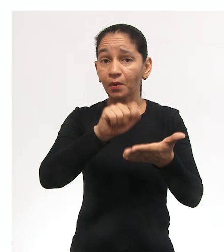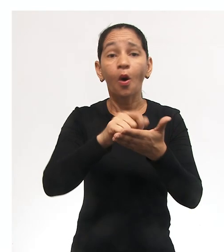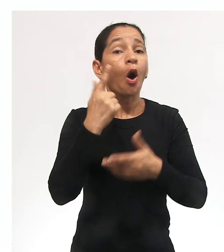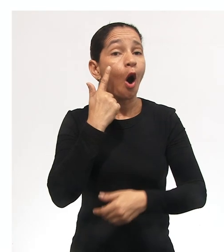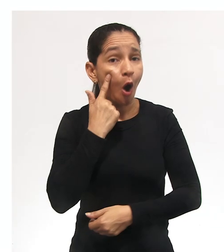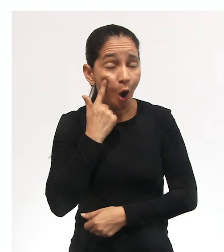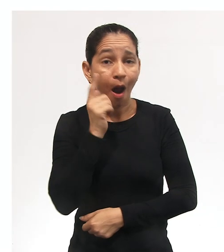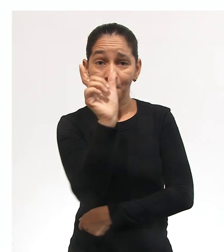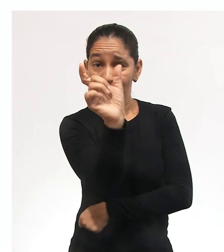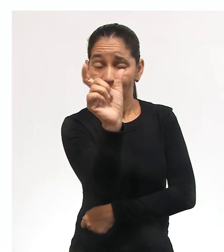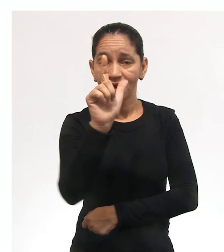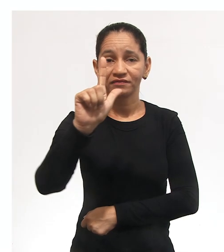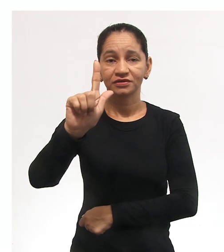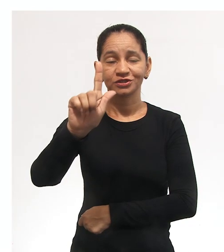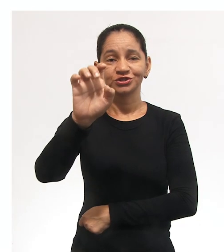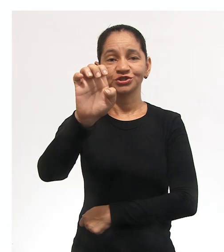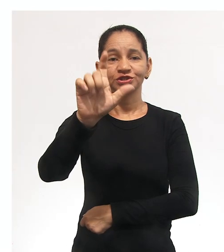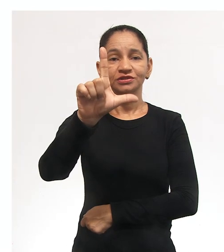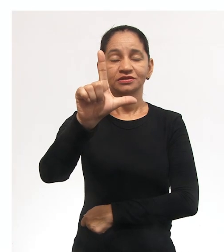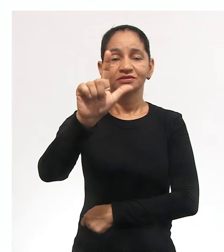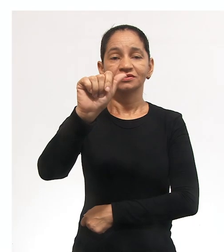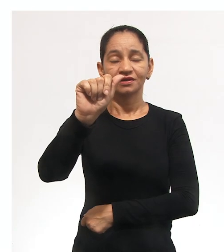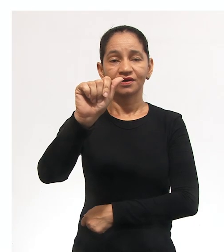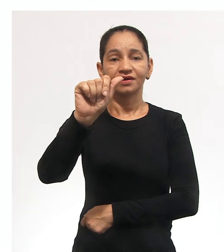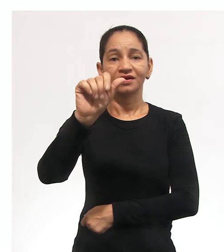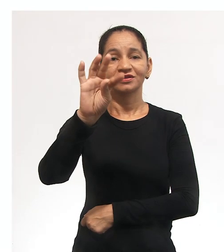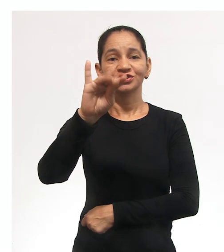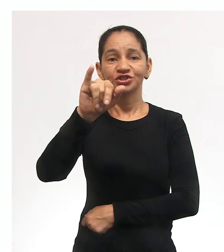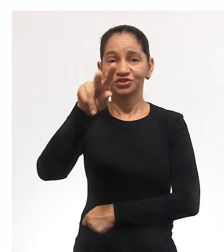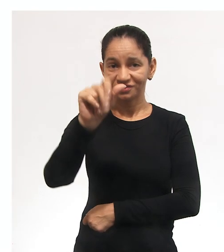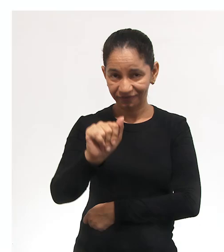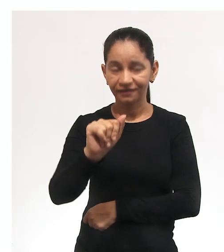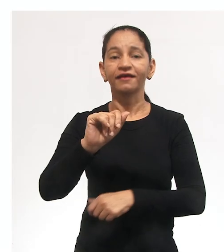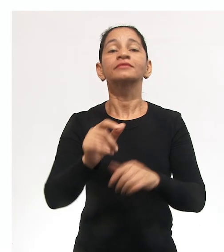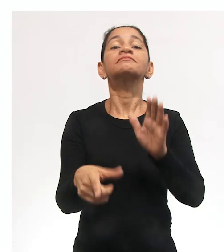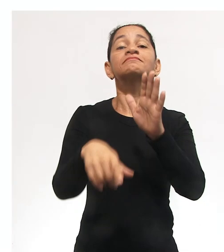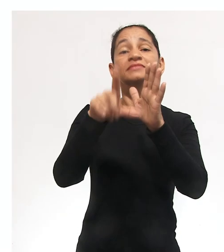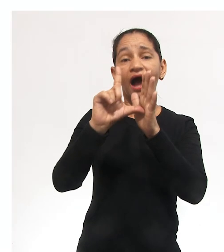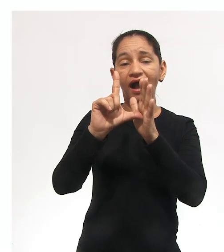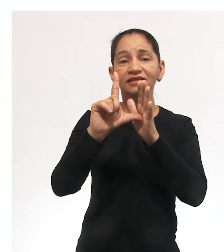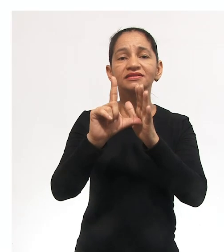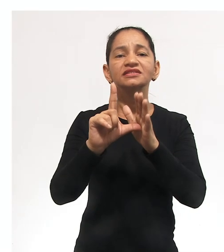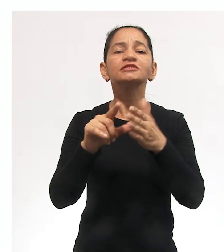palavra é gelatina. Aqui, na fase